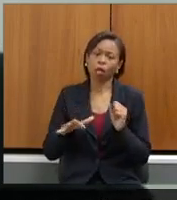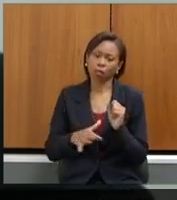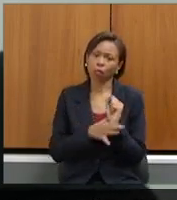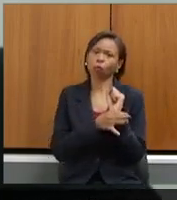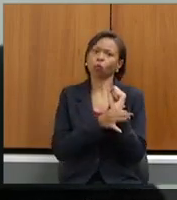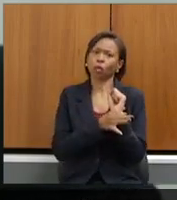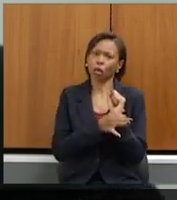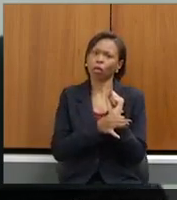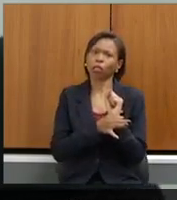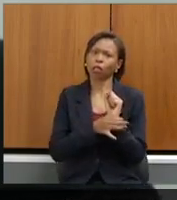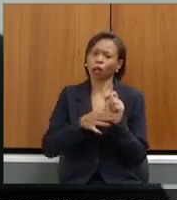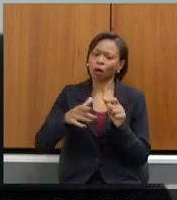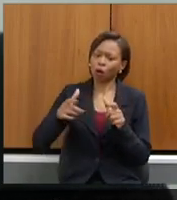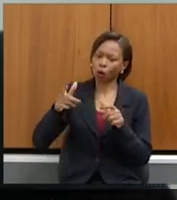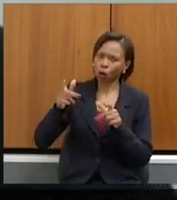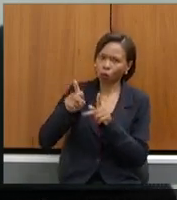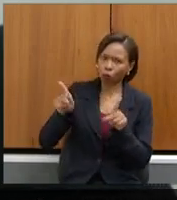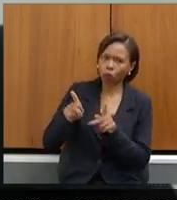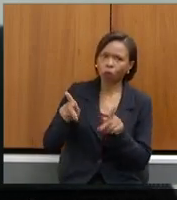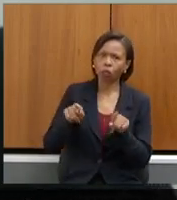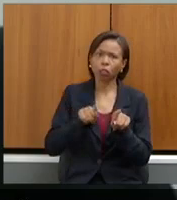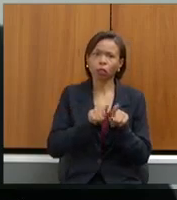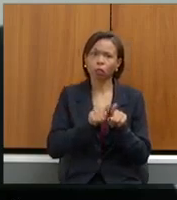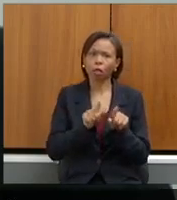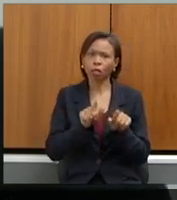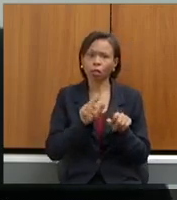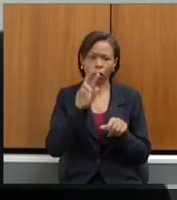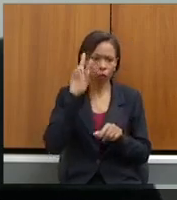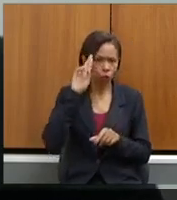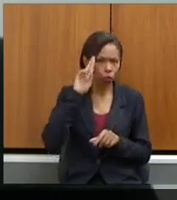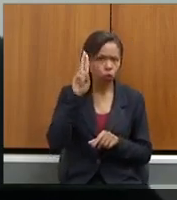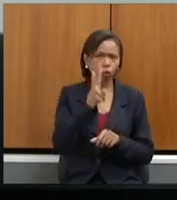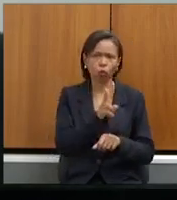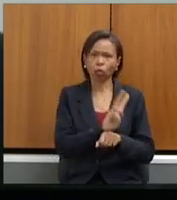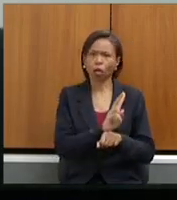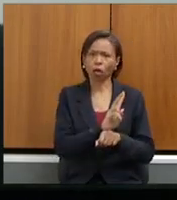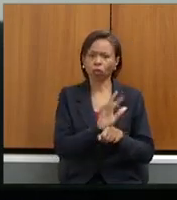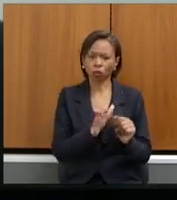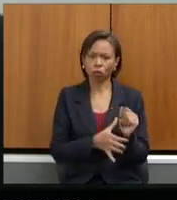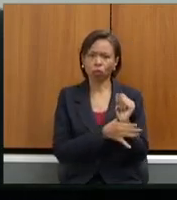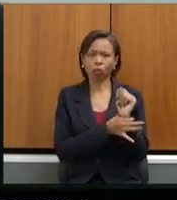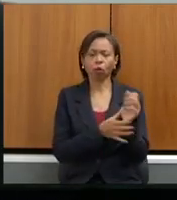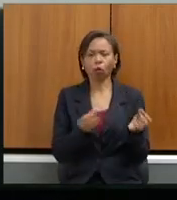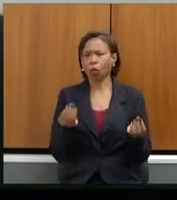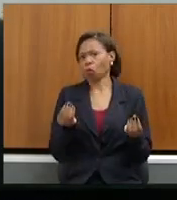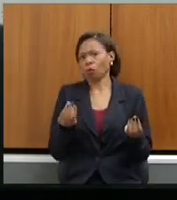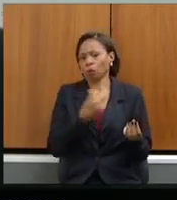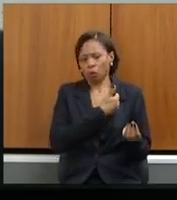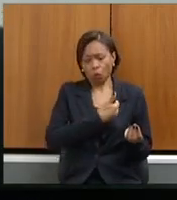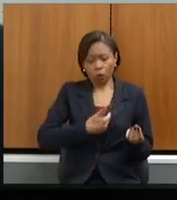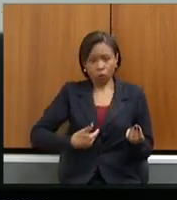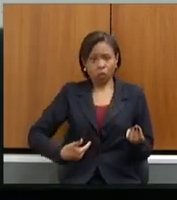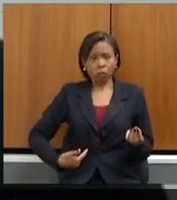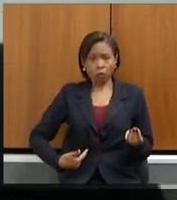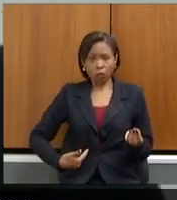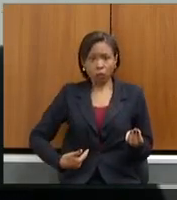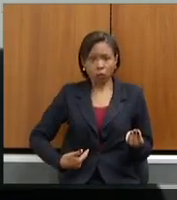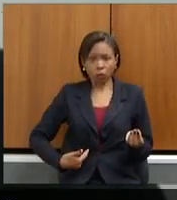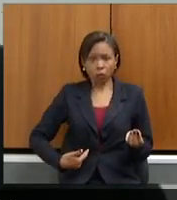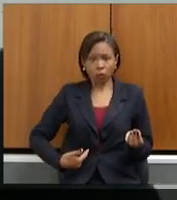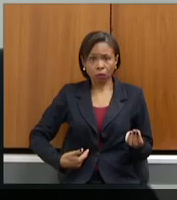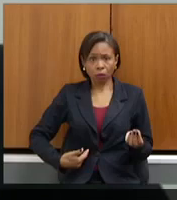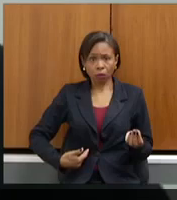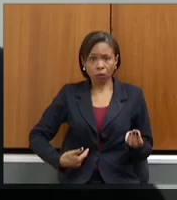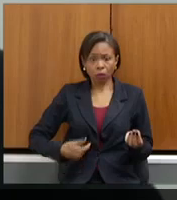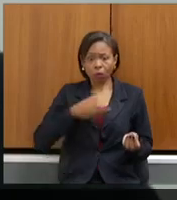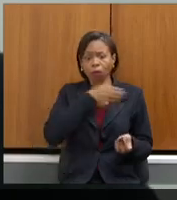colocar os professores de colocarmos o chefe de poder o que não é possível o governador que anda cinco seis regiões por dia ou seja imunizado